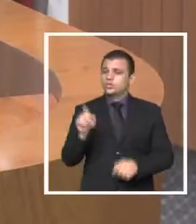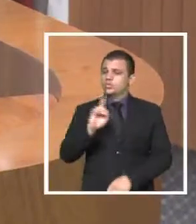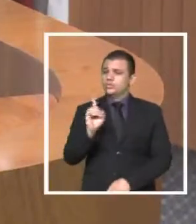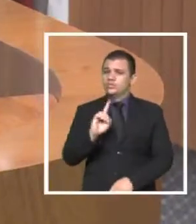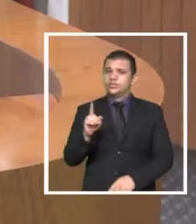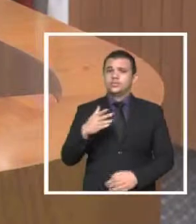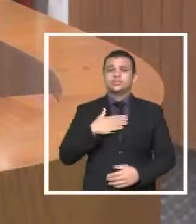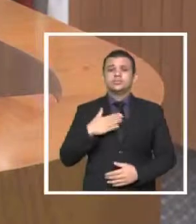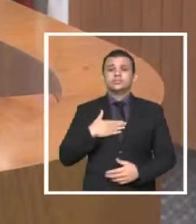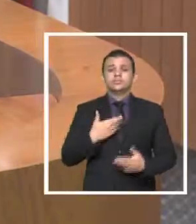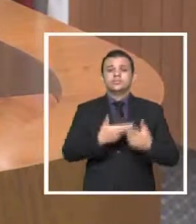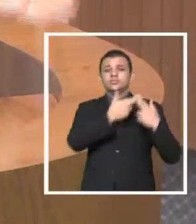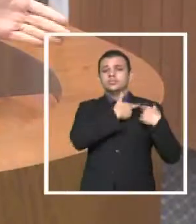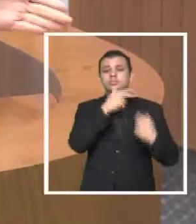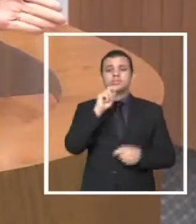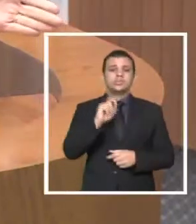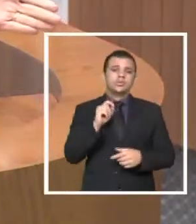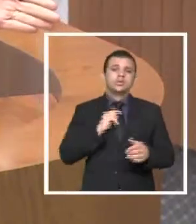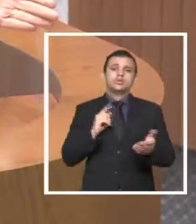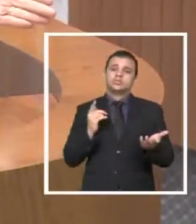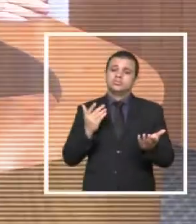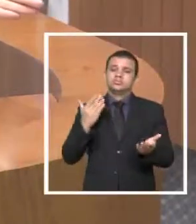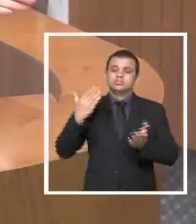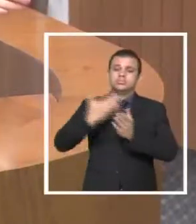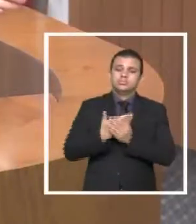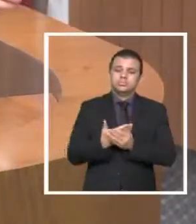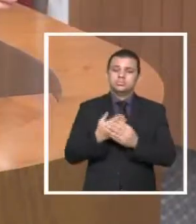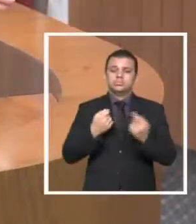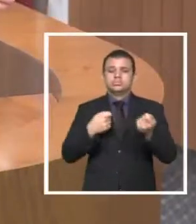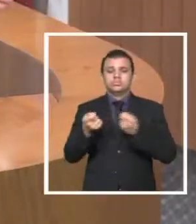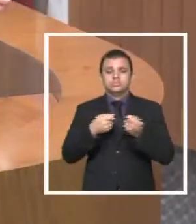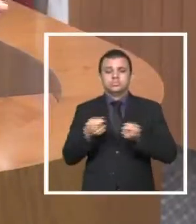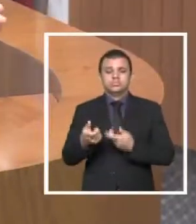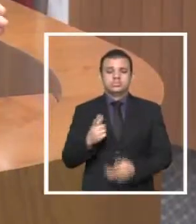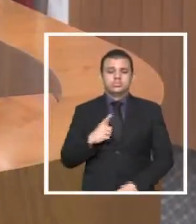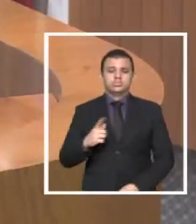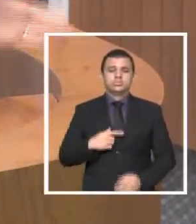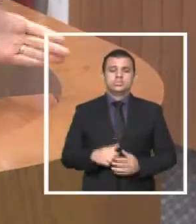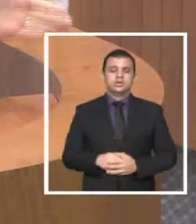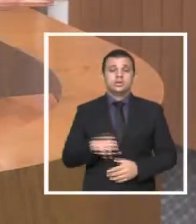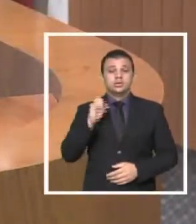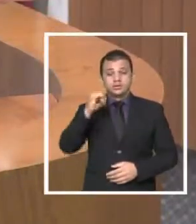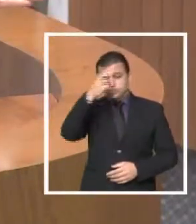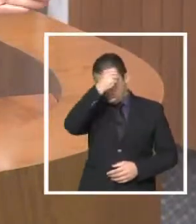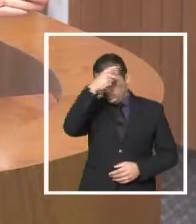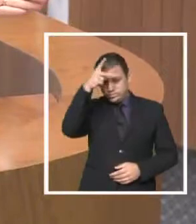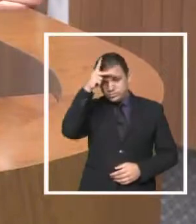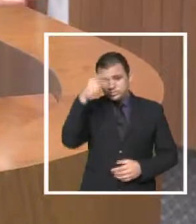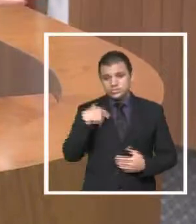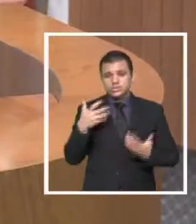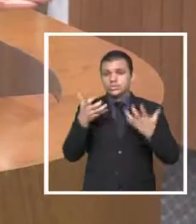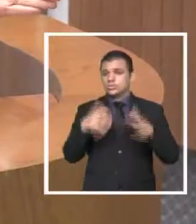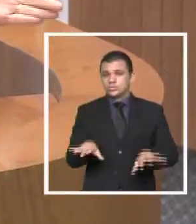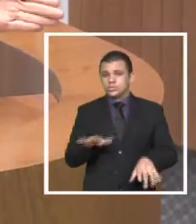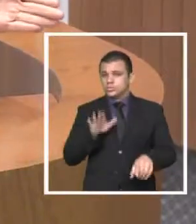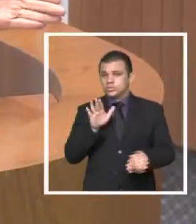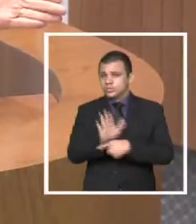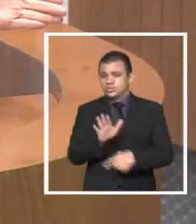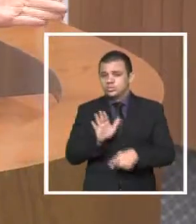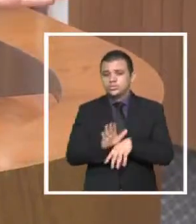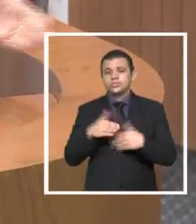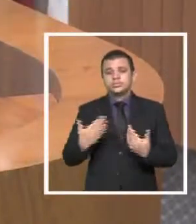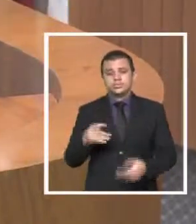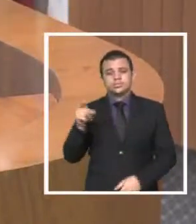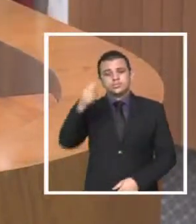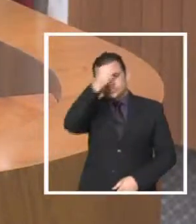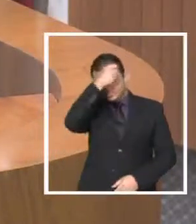mim, então, pedir administrativamente. E se a Prefeitura nega, ela já está cometendo